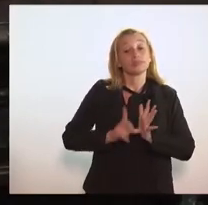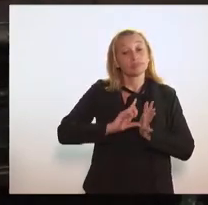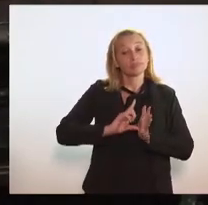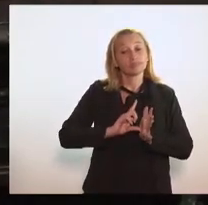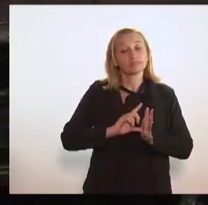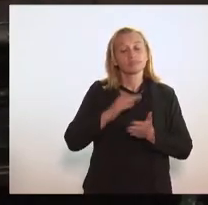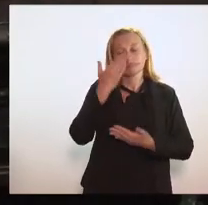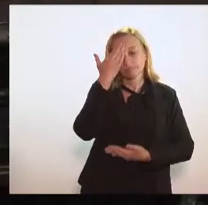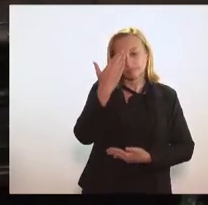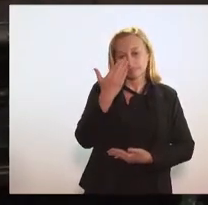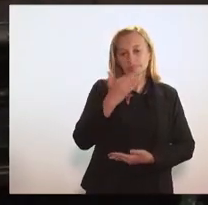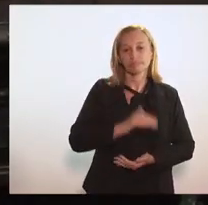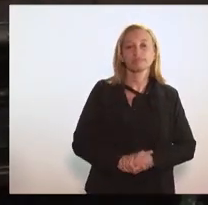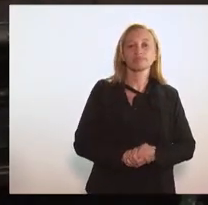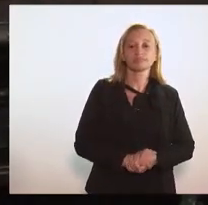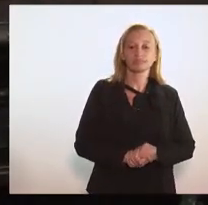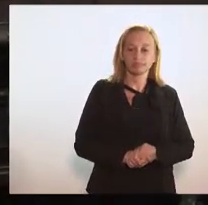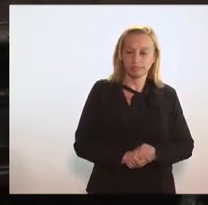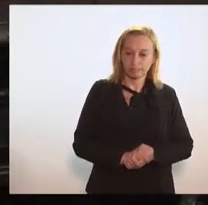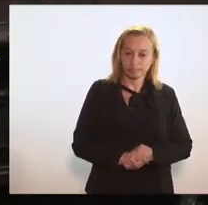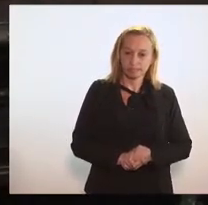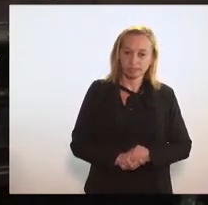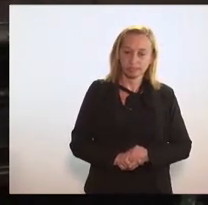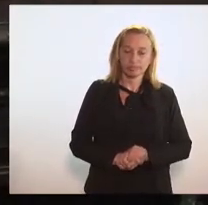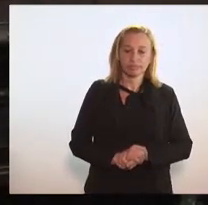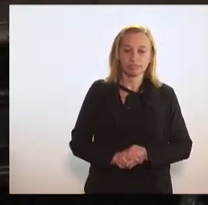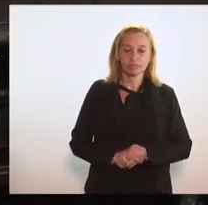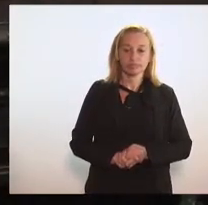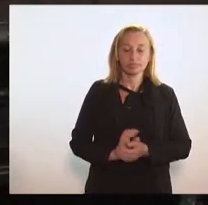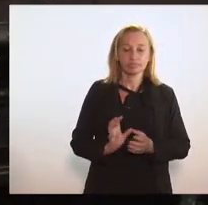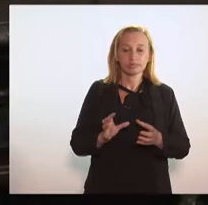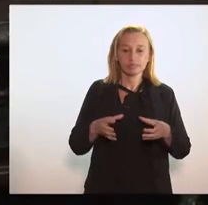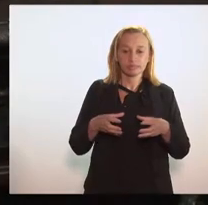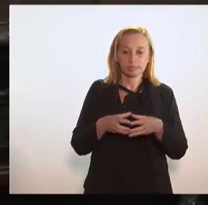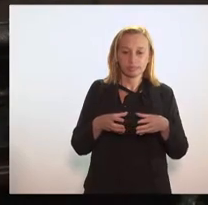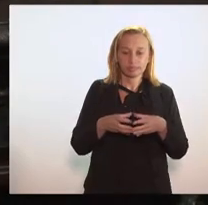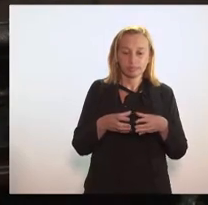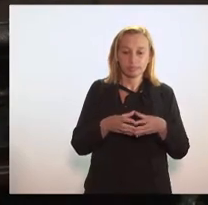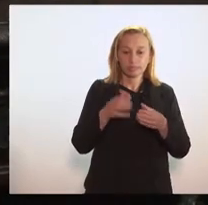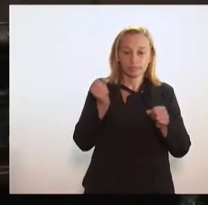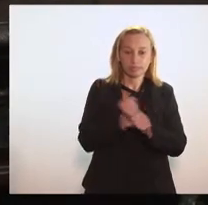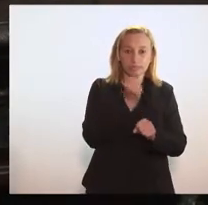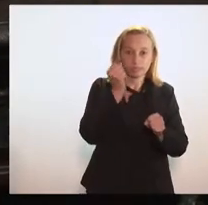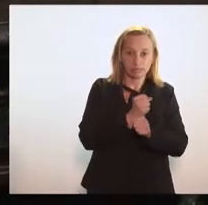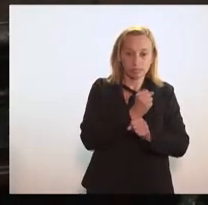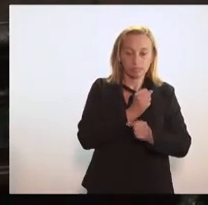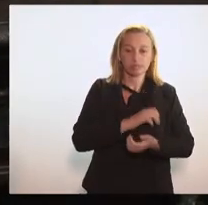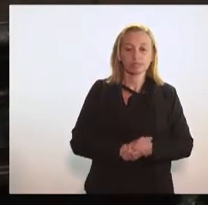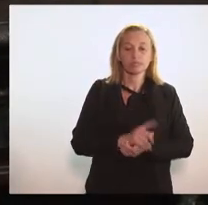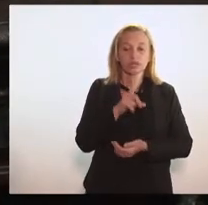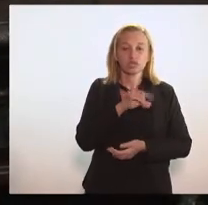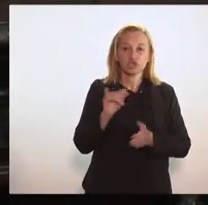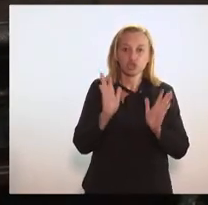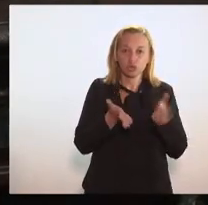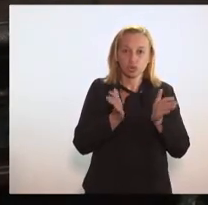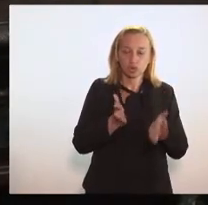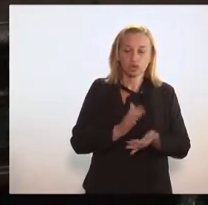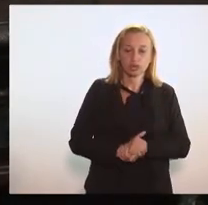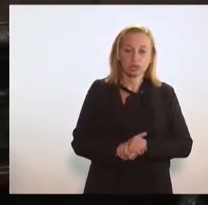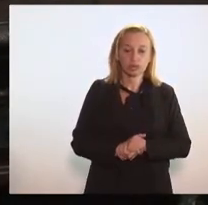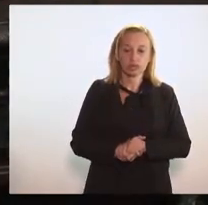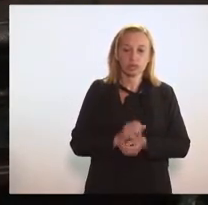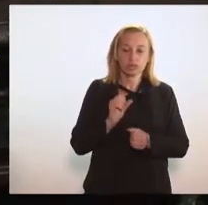de fazer um agradecimento Esse é o Júnior da comissão de obras que no dia de hoje